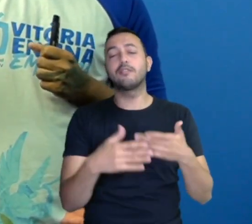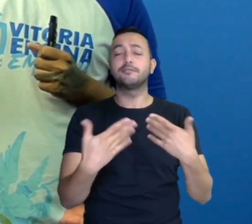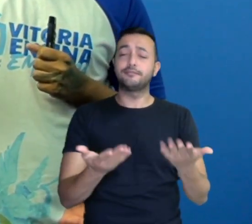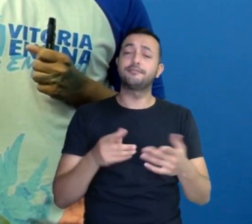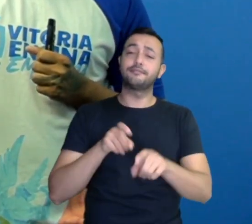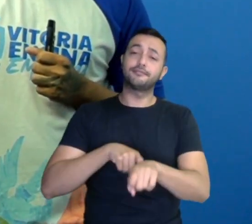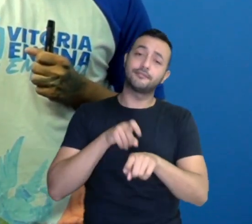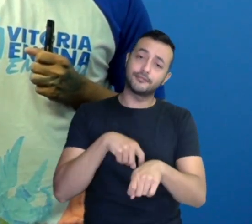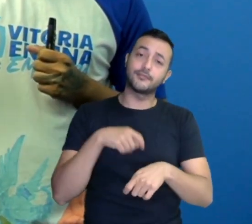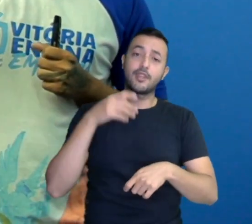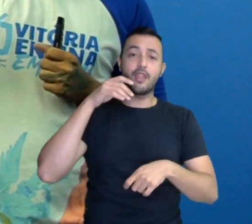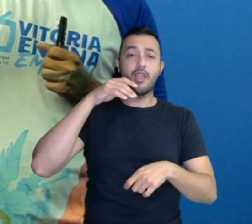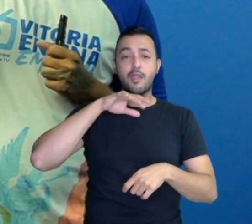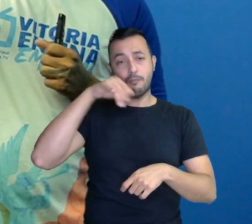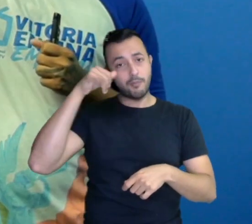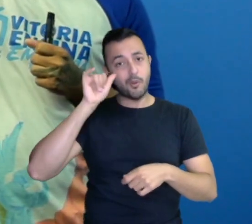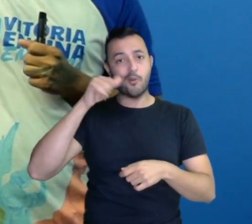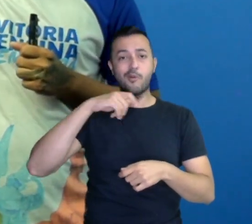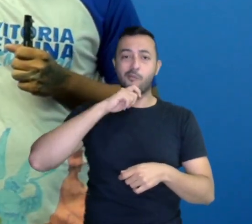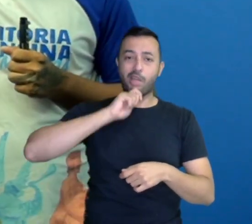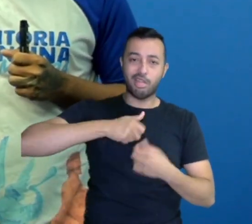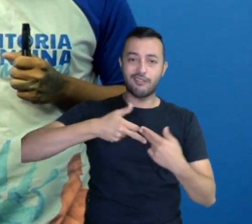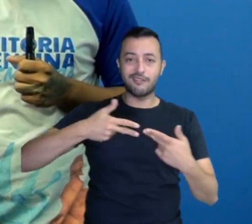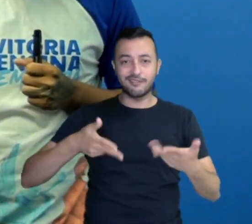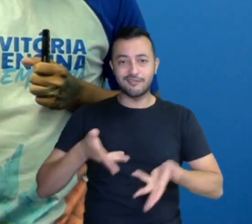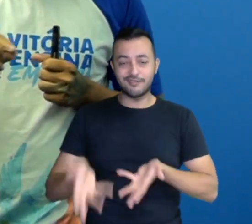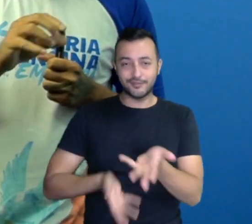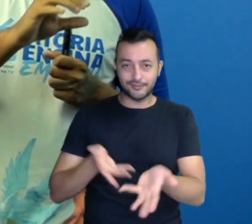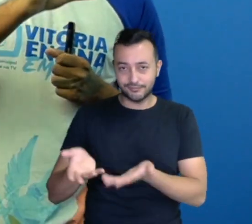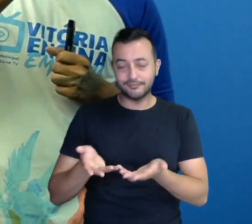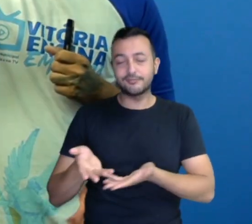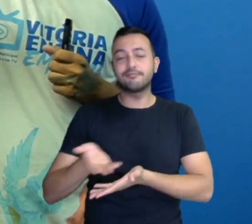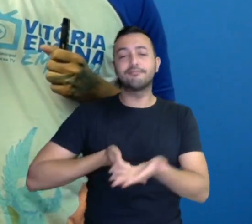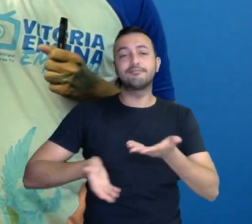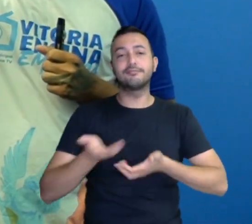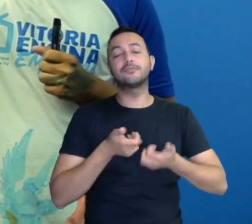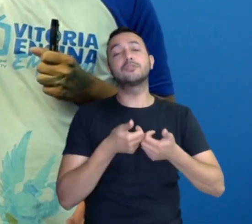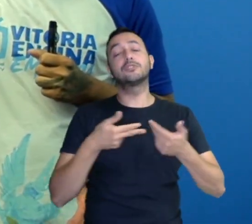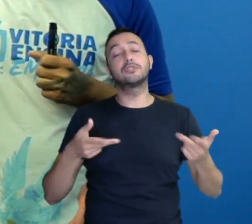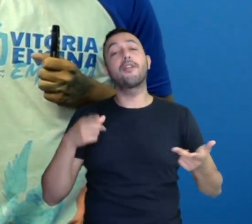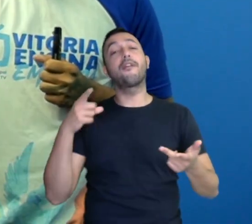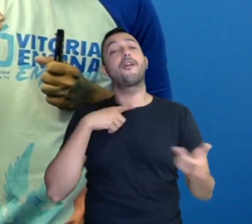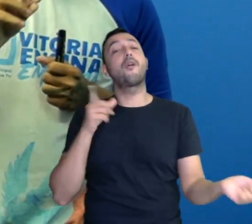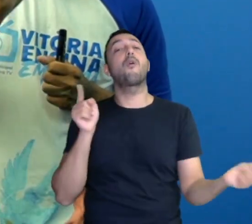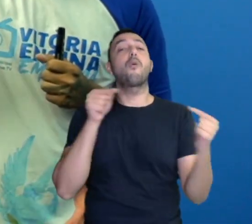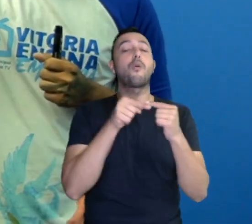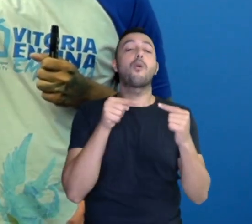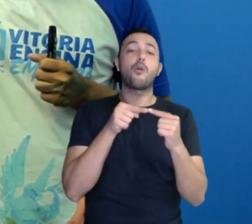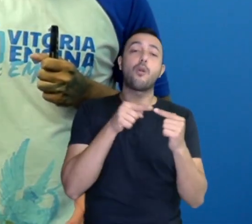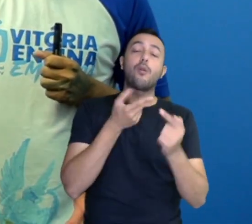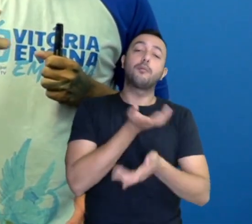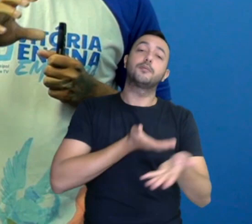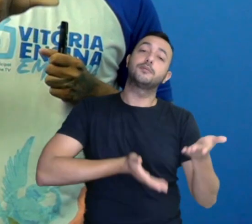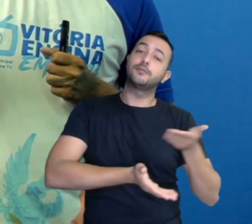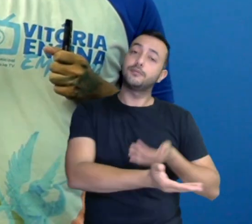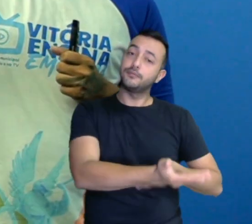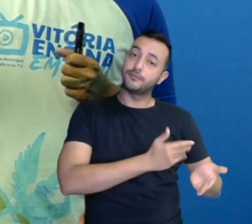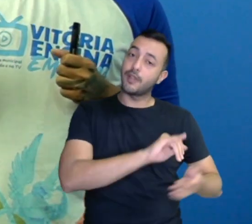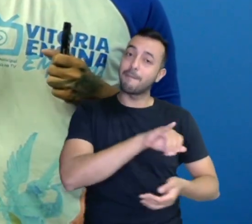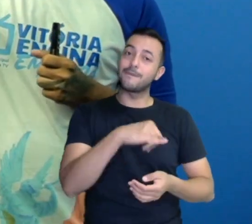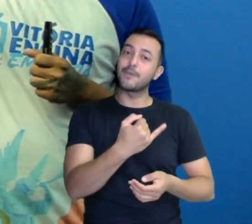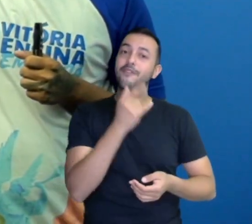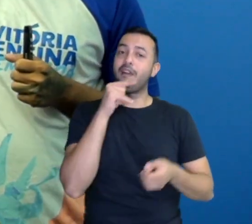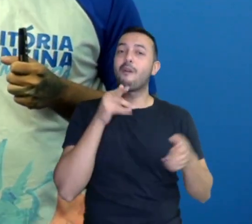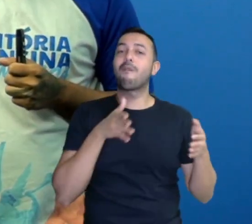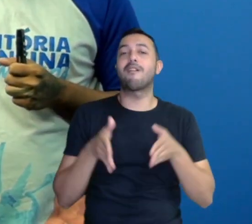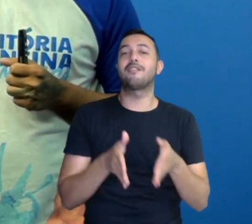a domesticação de animais e as relações de comércio estão totalmente ligados e relacionados ao aproveitamento